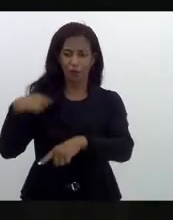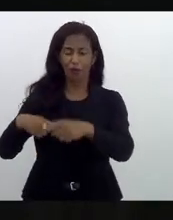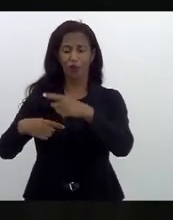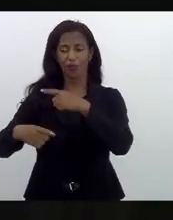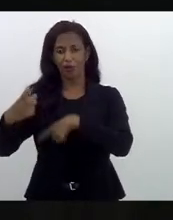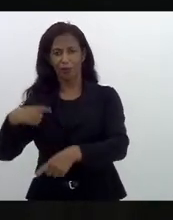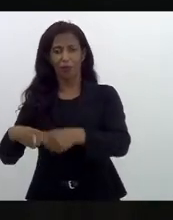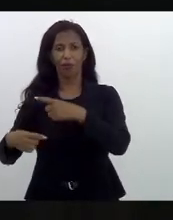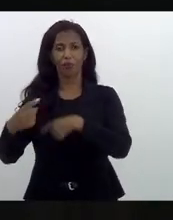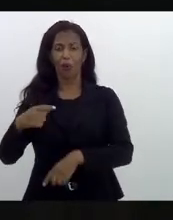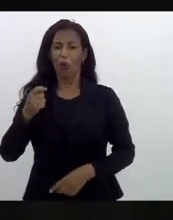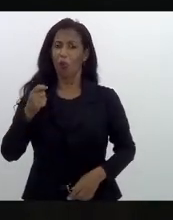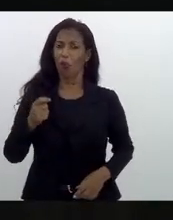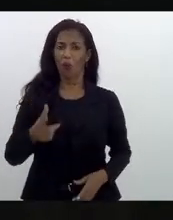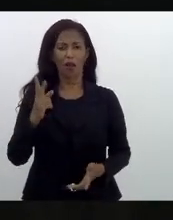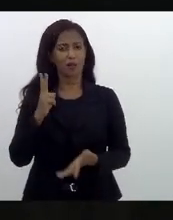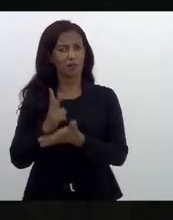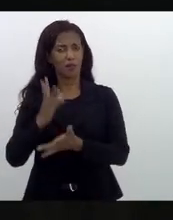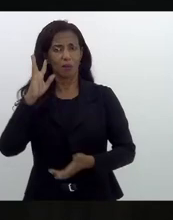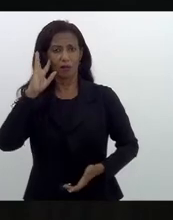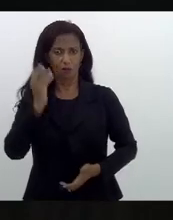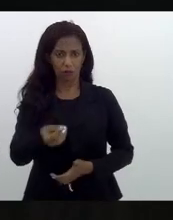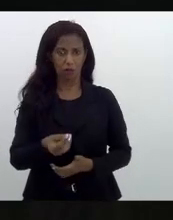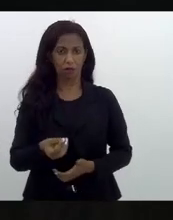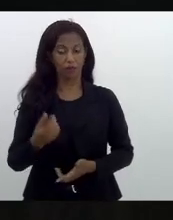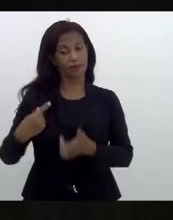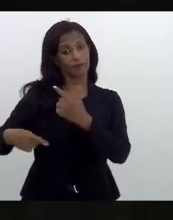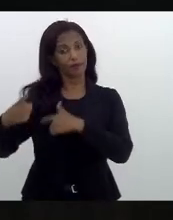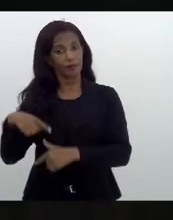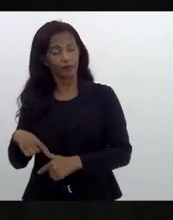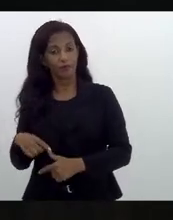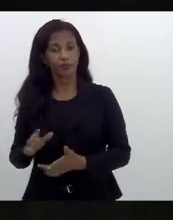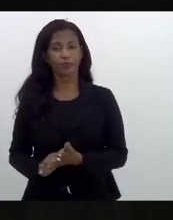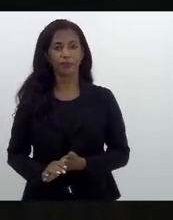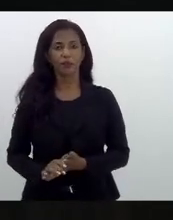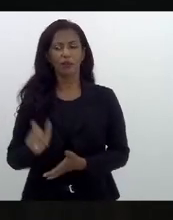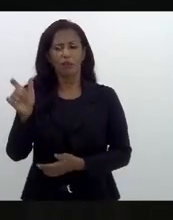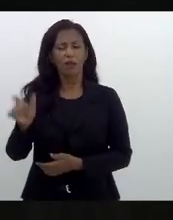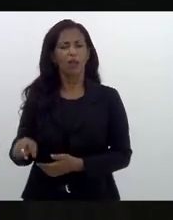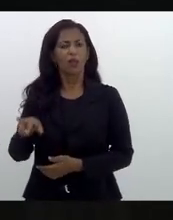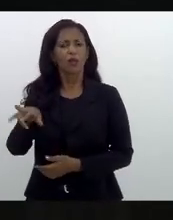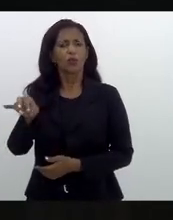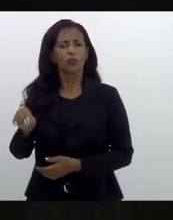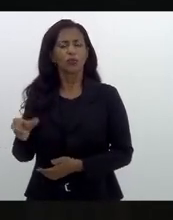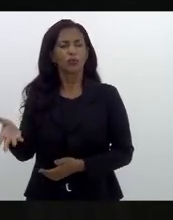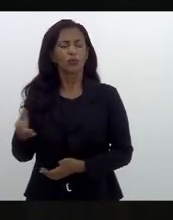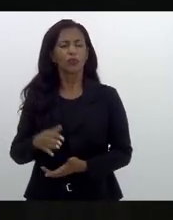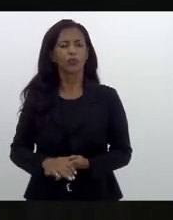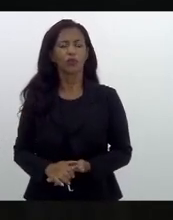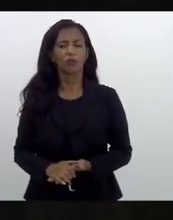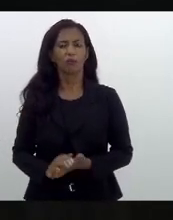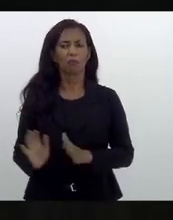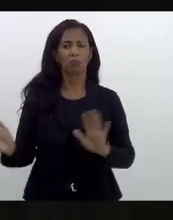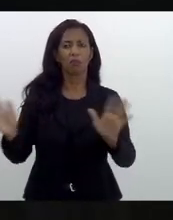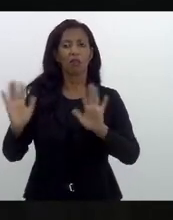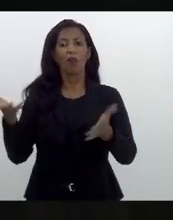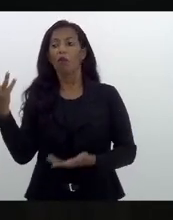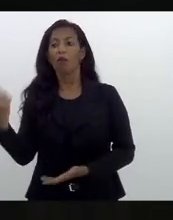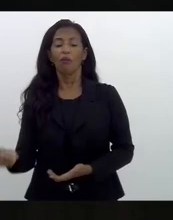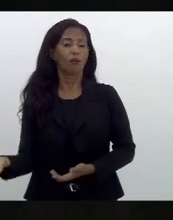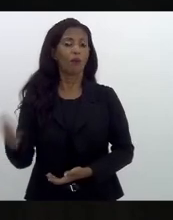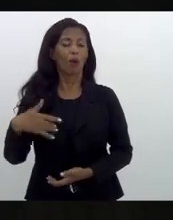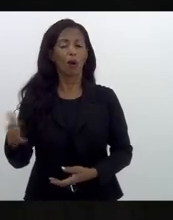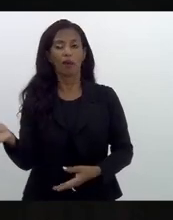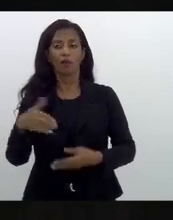quase quase sempre resolve anteriormente o sujeito nem nem era vamos embora vamos